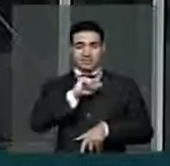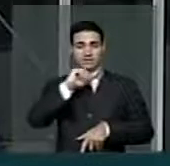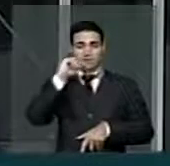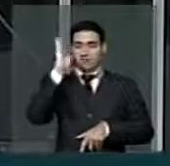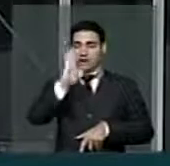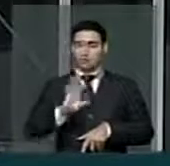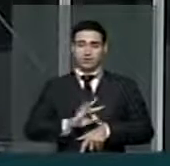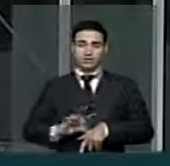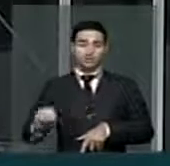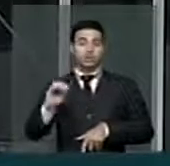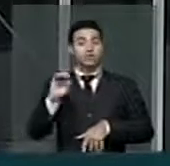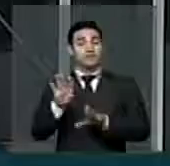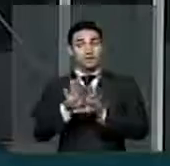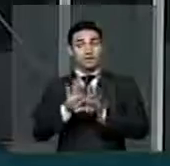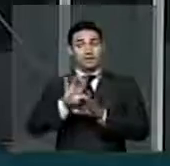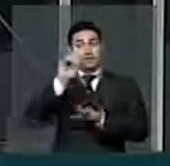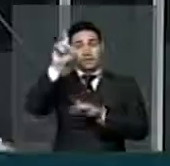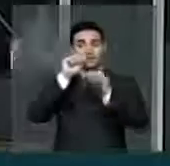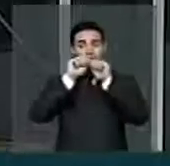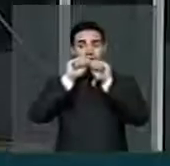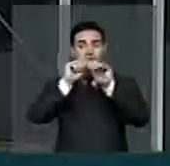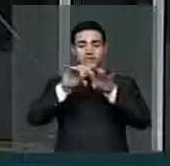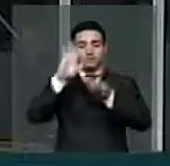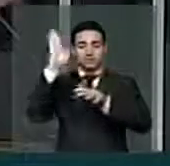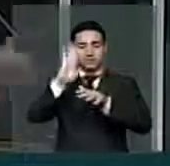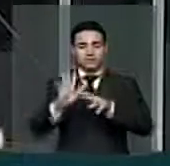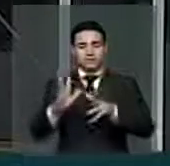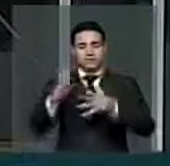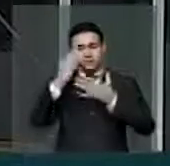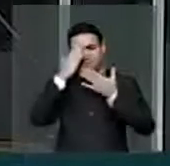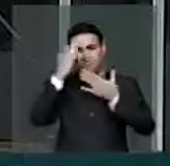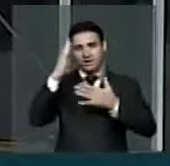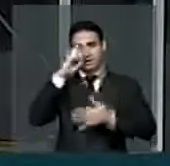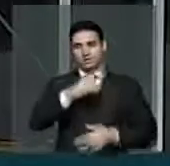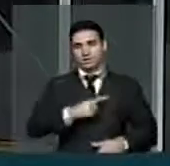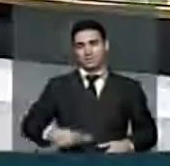Brasil e que Deus abençoe o Brasil. Muito obrigado, senhor presidente, era o que eu tinha a dizer.